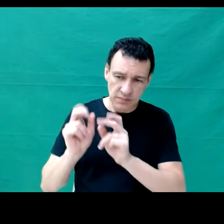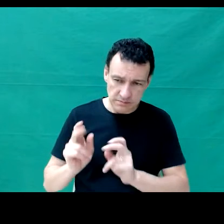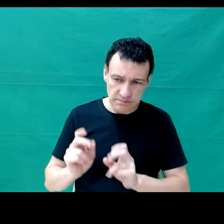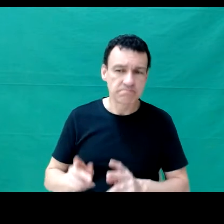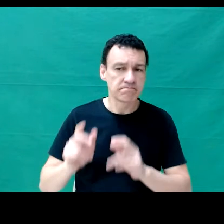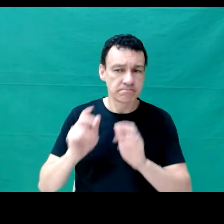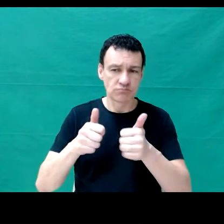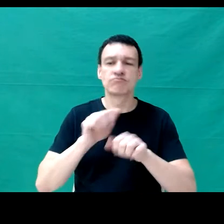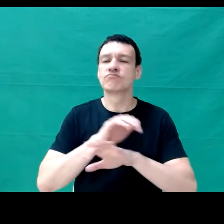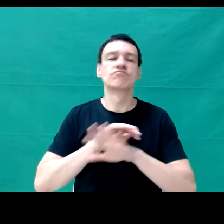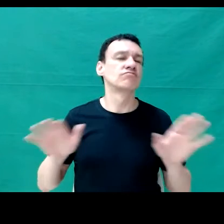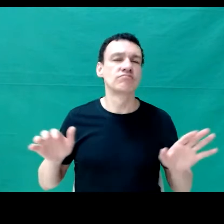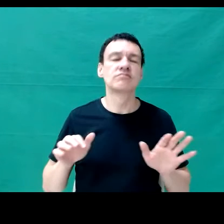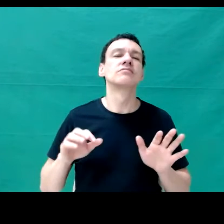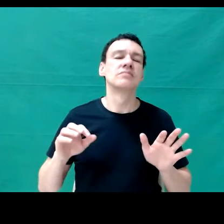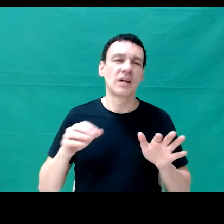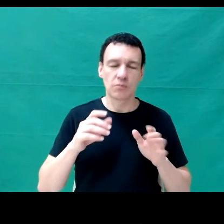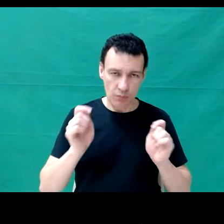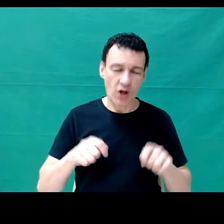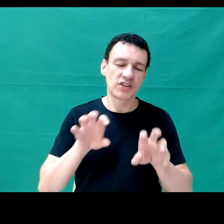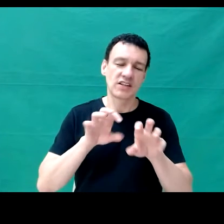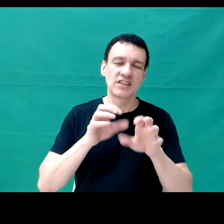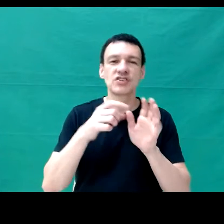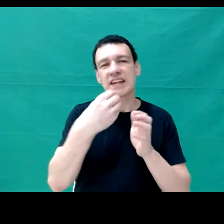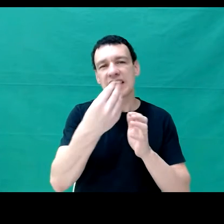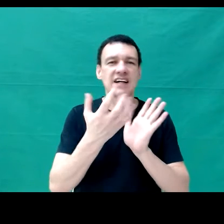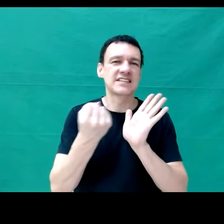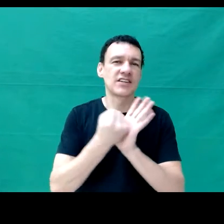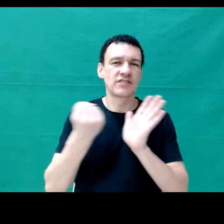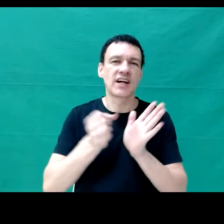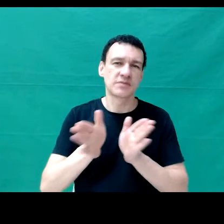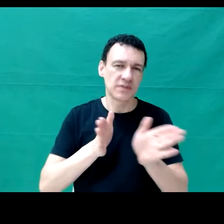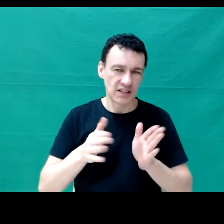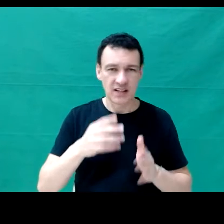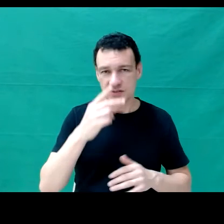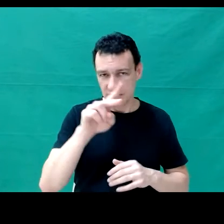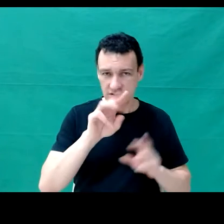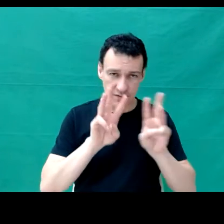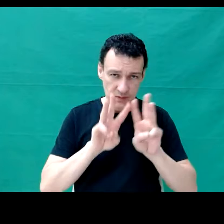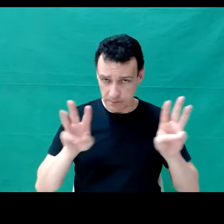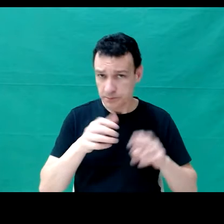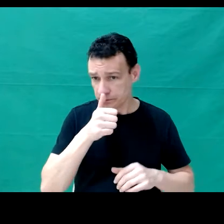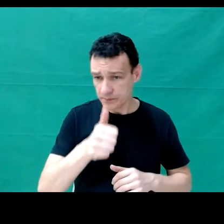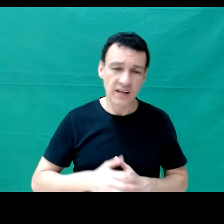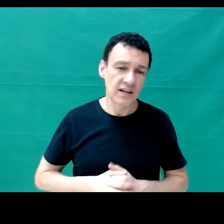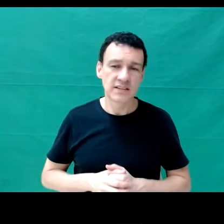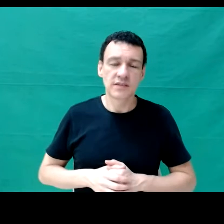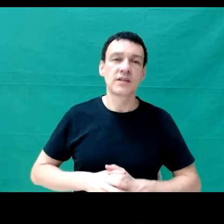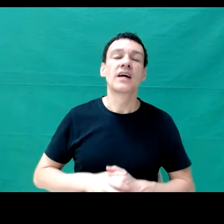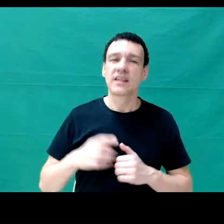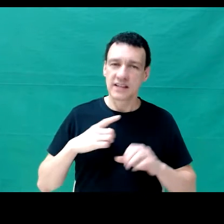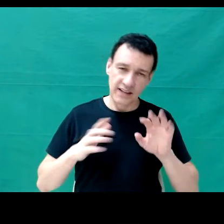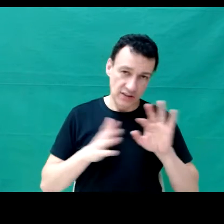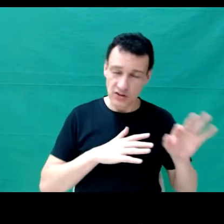site. A gente tem o Cypress, né, que aí a gente já está falando de um uma